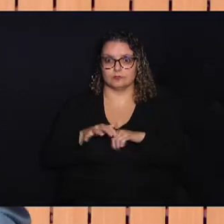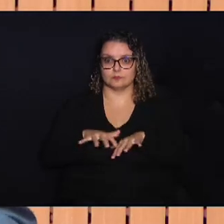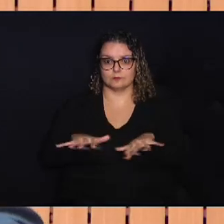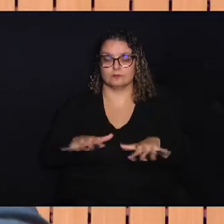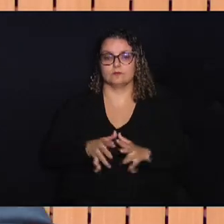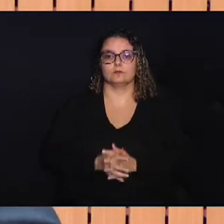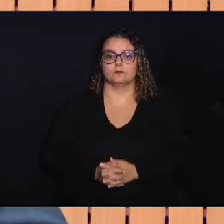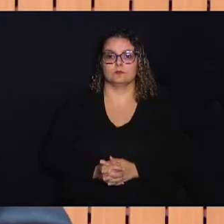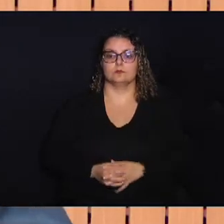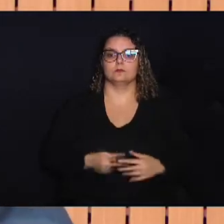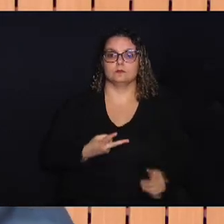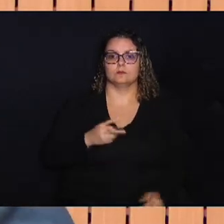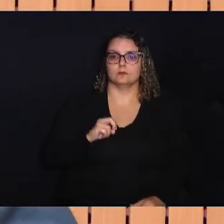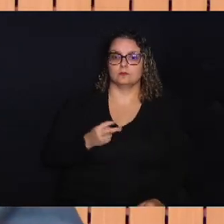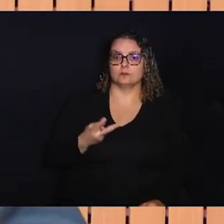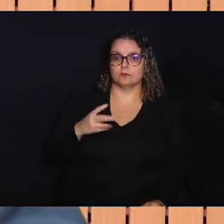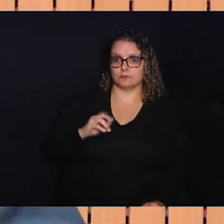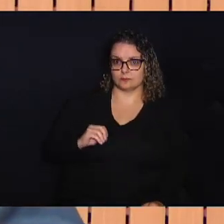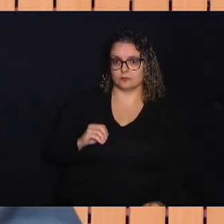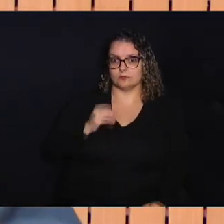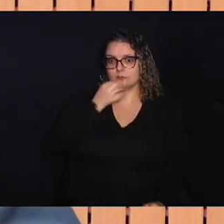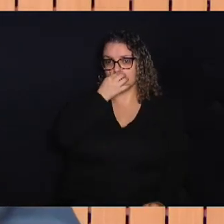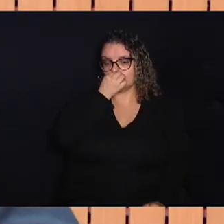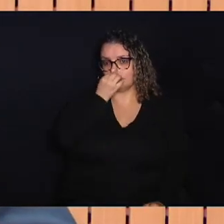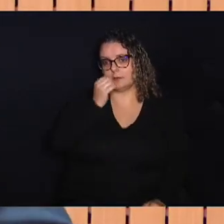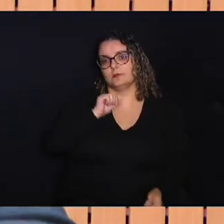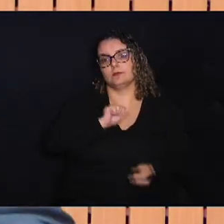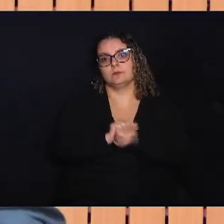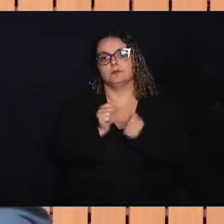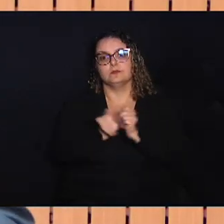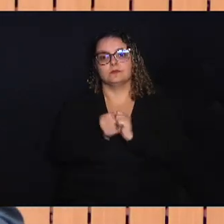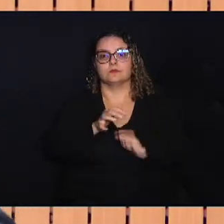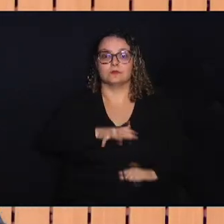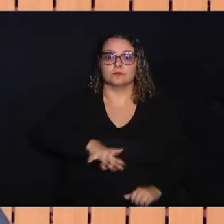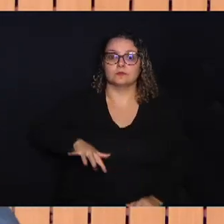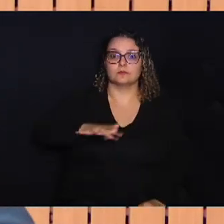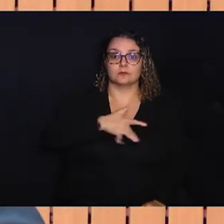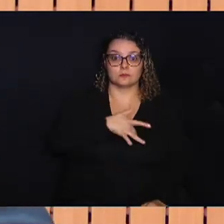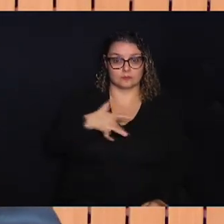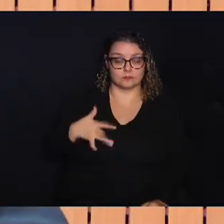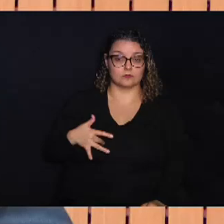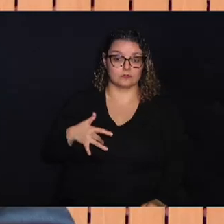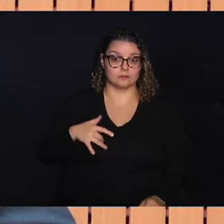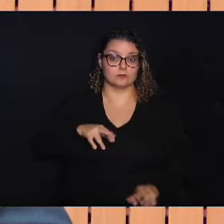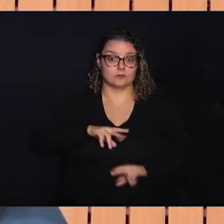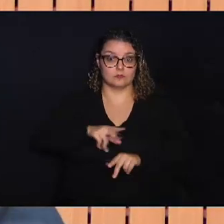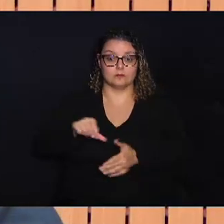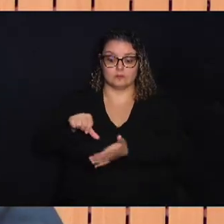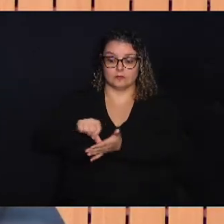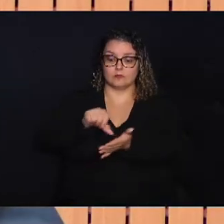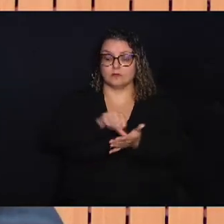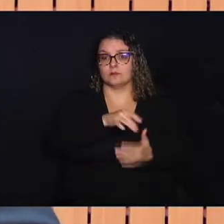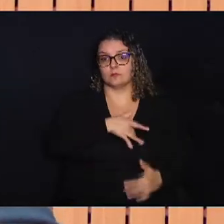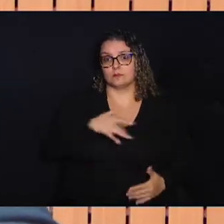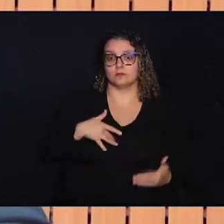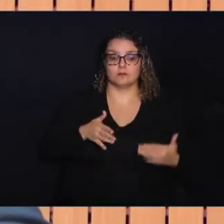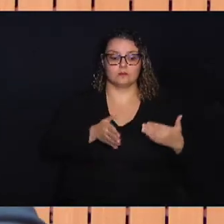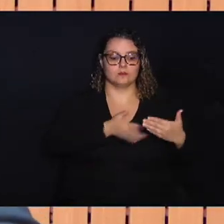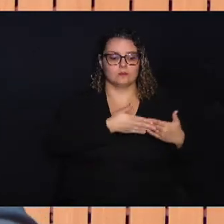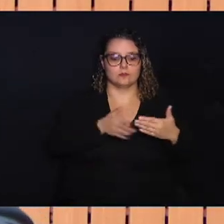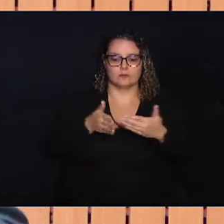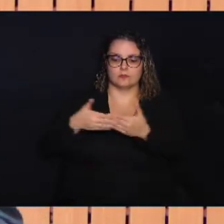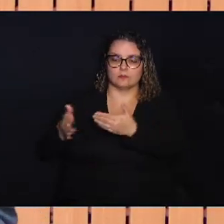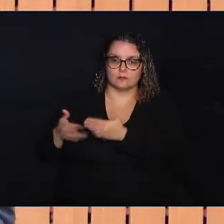em 2020, houve uma reformulação da área da saúde e muitos postos de saúde foram fechados para